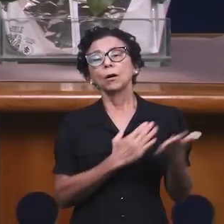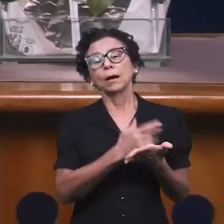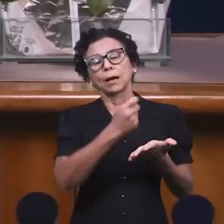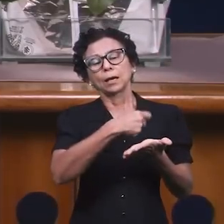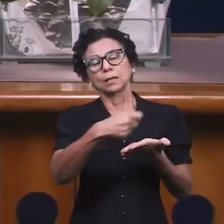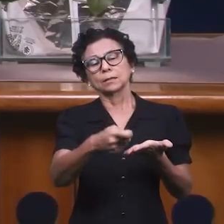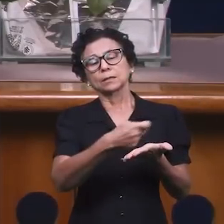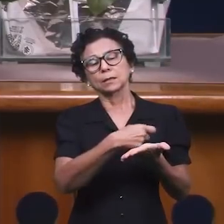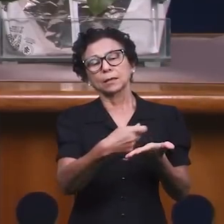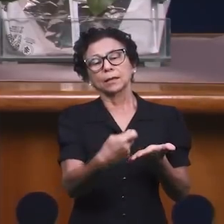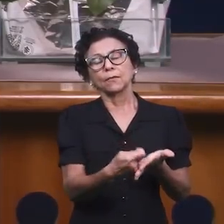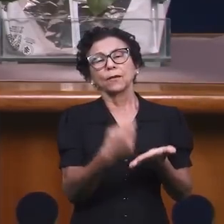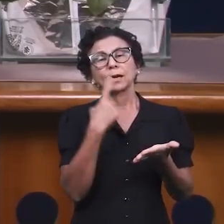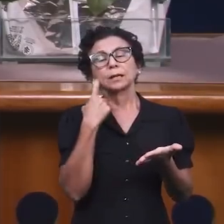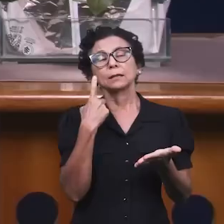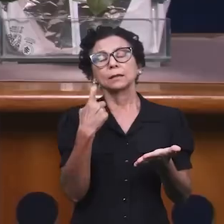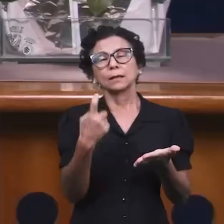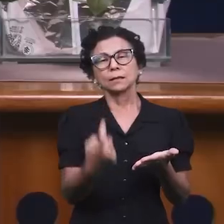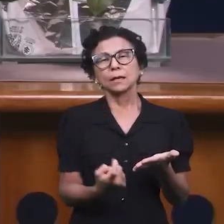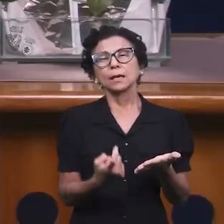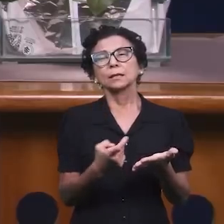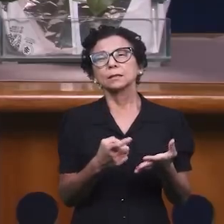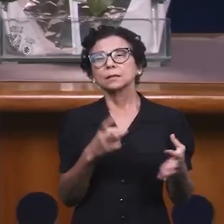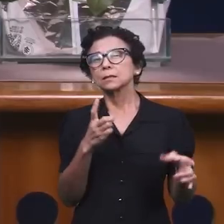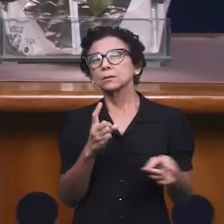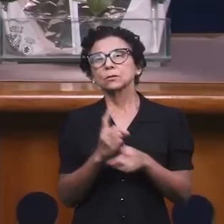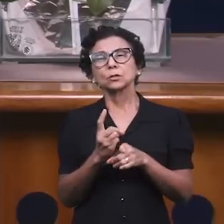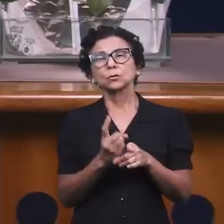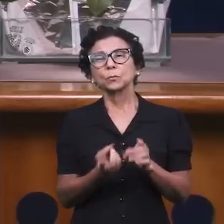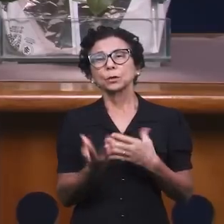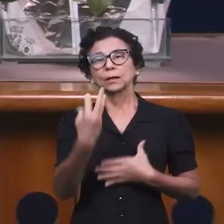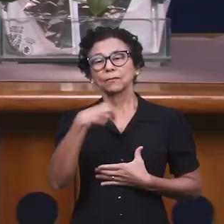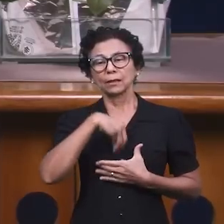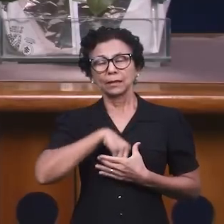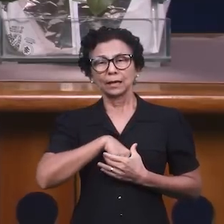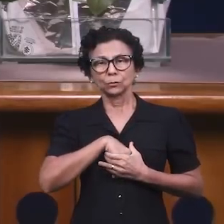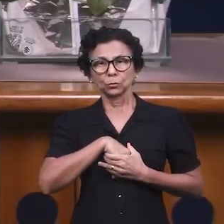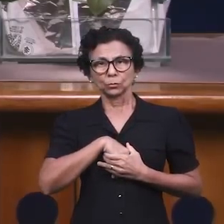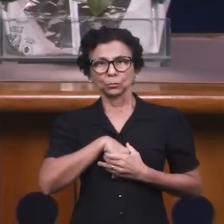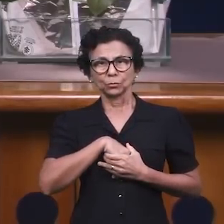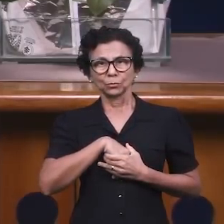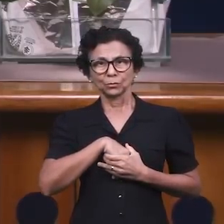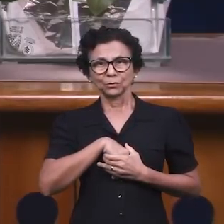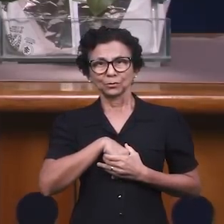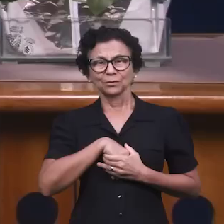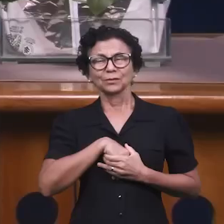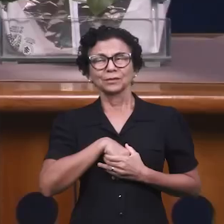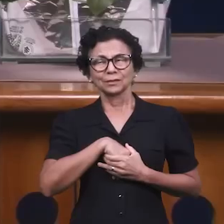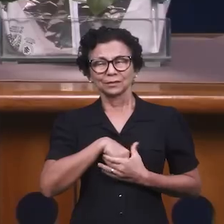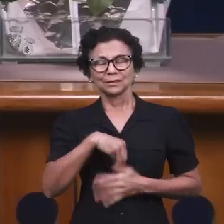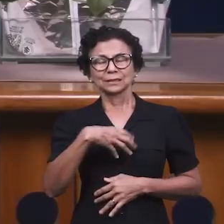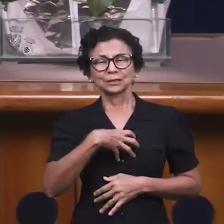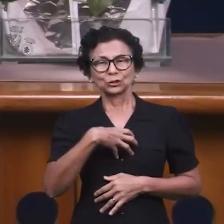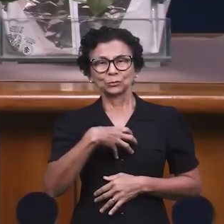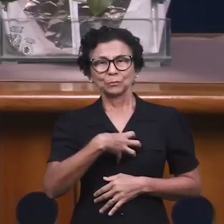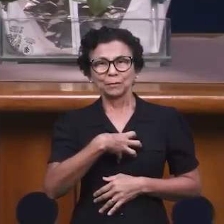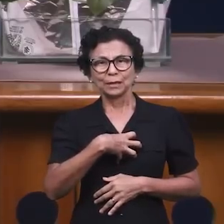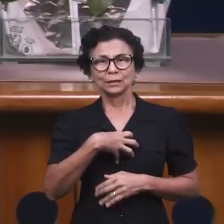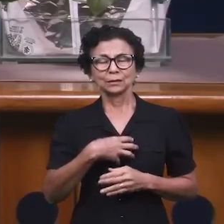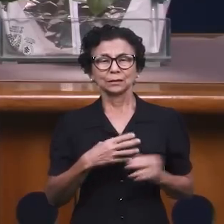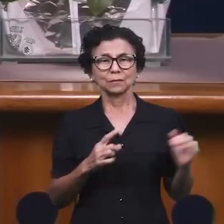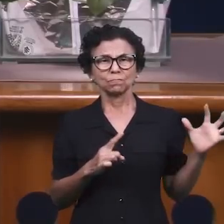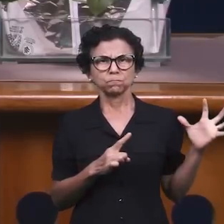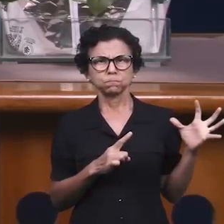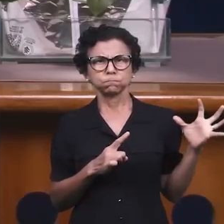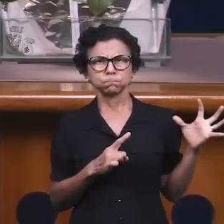o interesse de saber o que havia dentro do homem. Então, essa influência se tornou muito